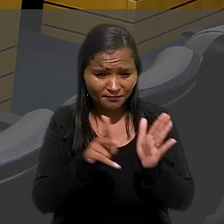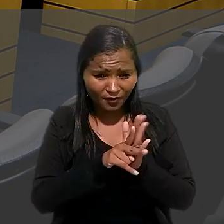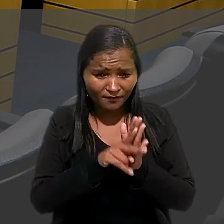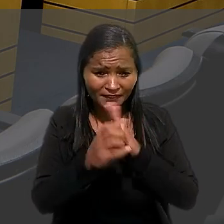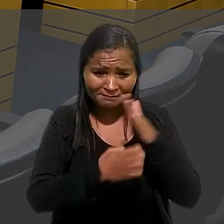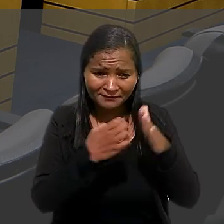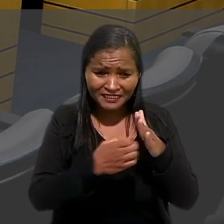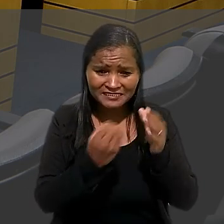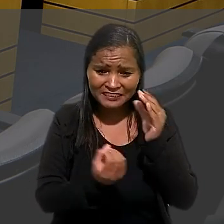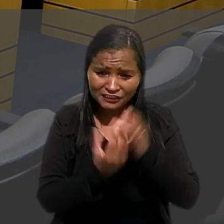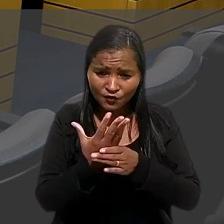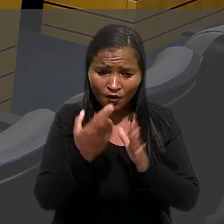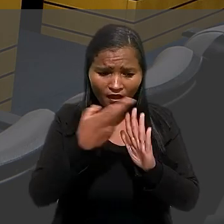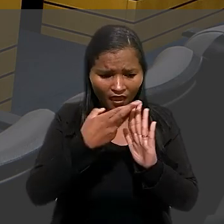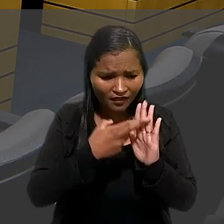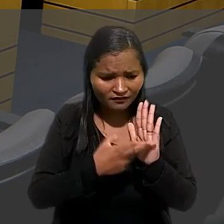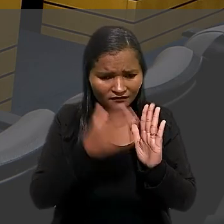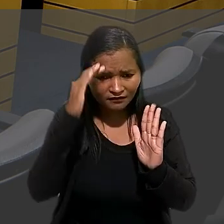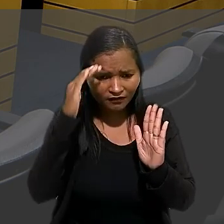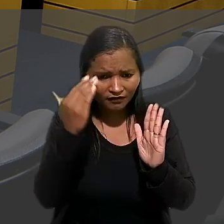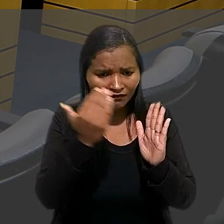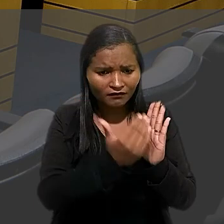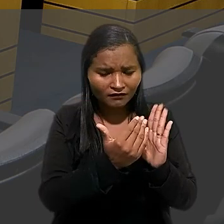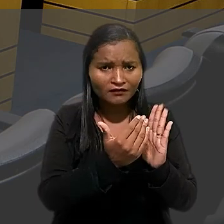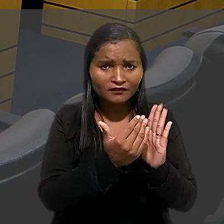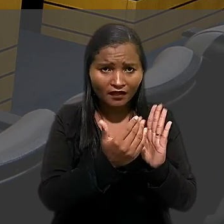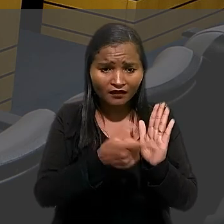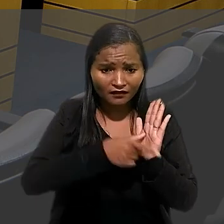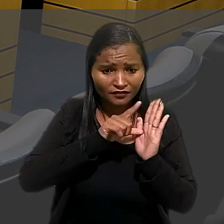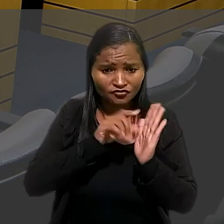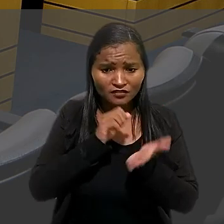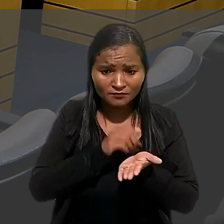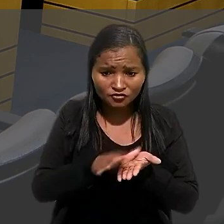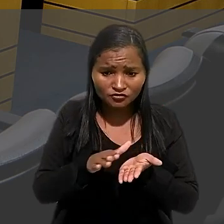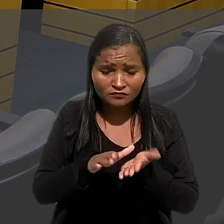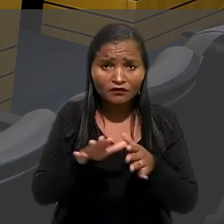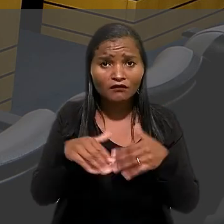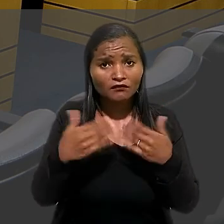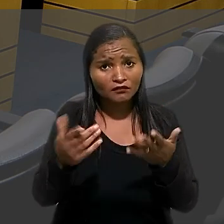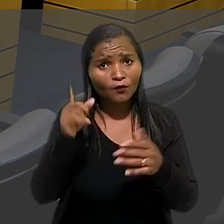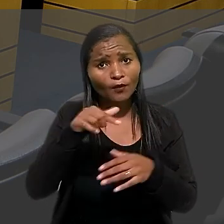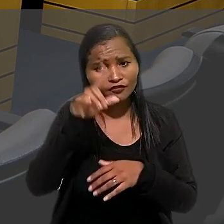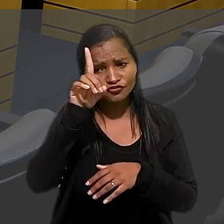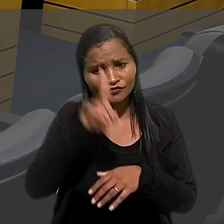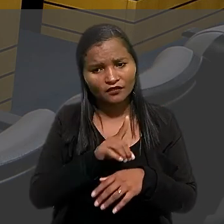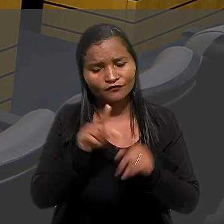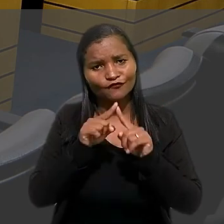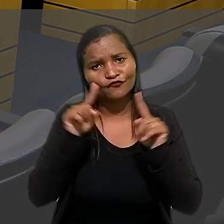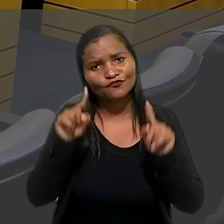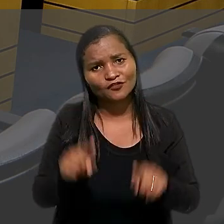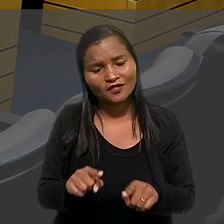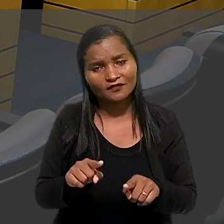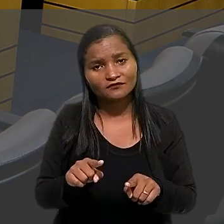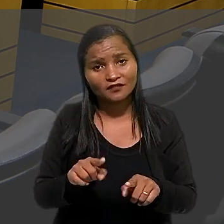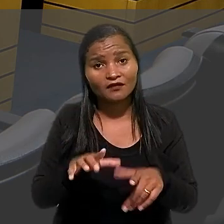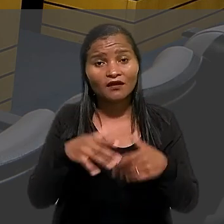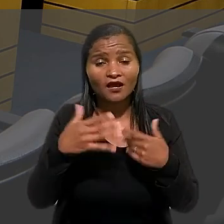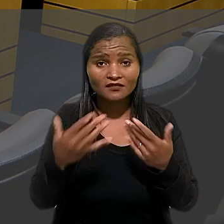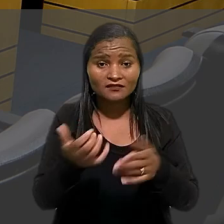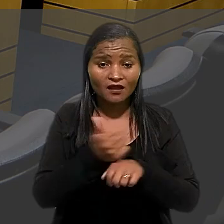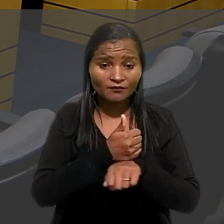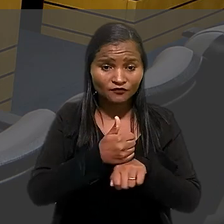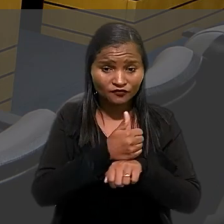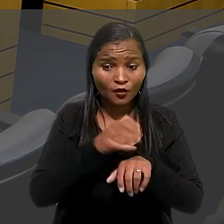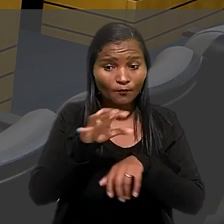próprio empregador criou regras a serem seguidas para a dispensa, elas se tornam um direito do trabalhador. Dessa forma,